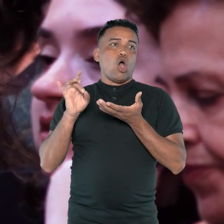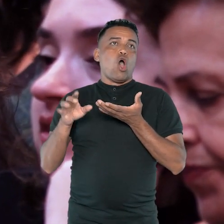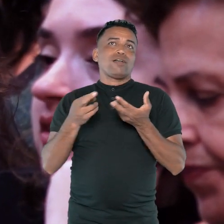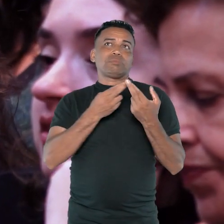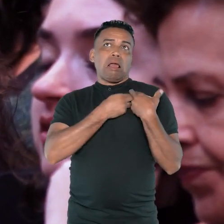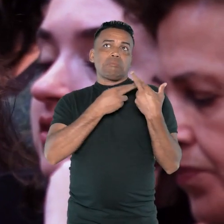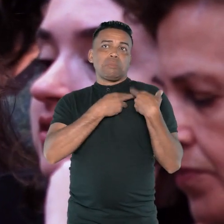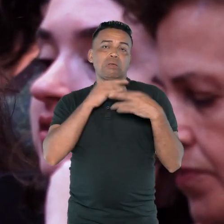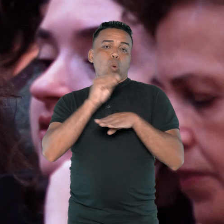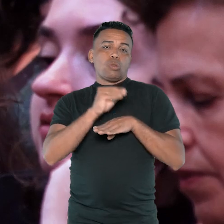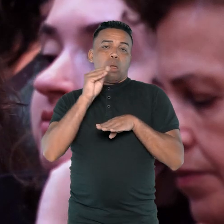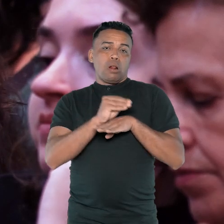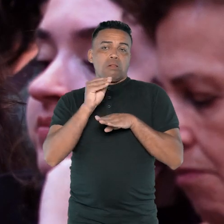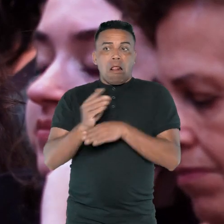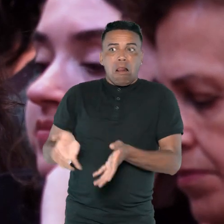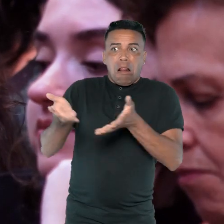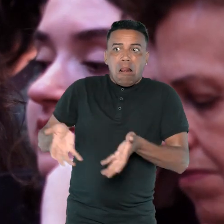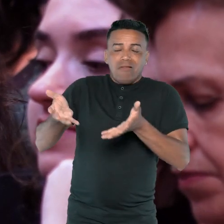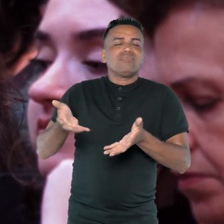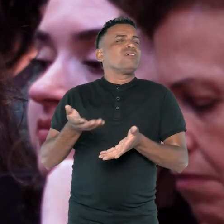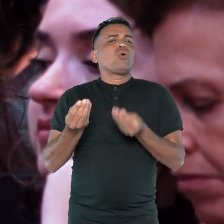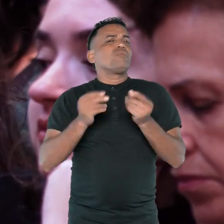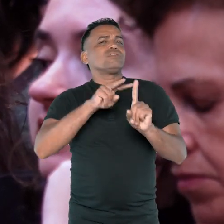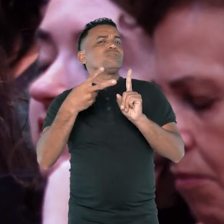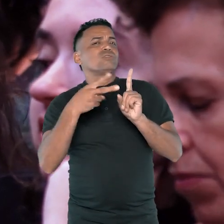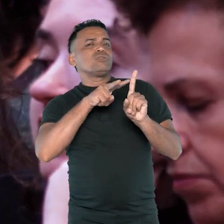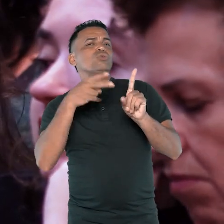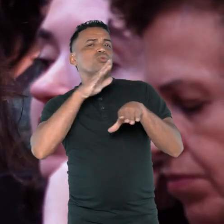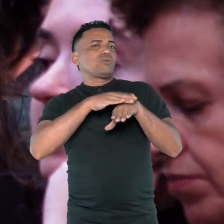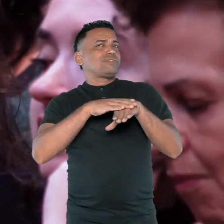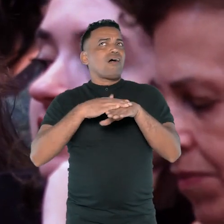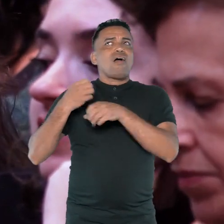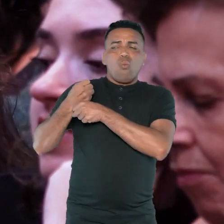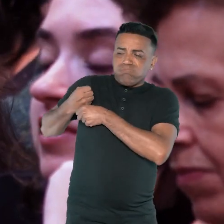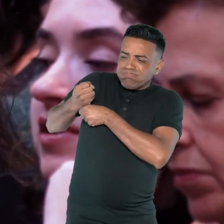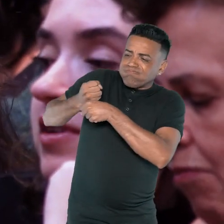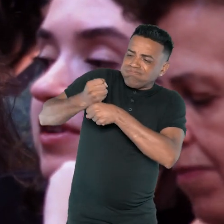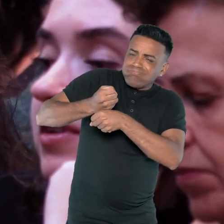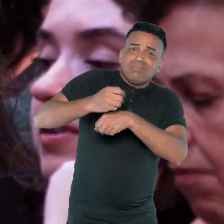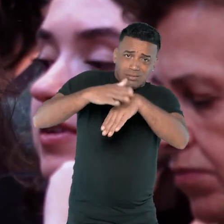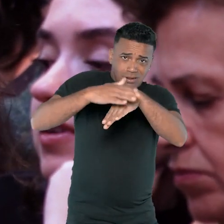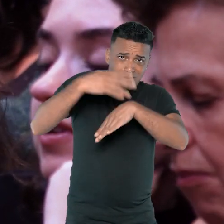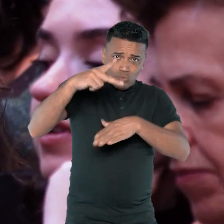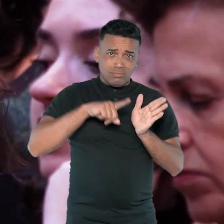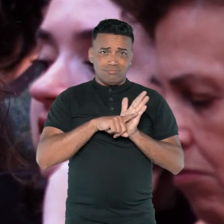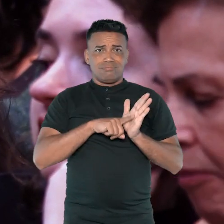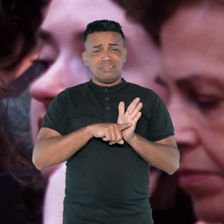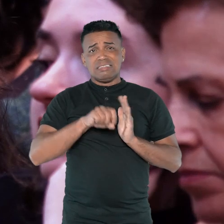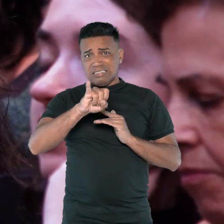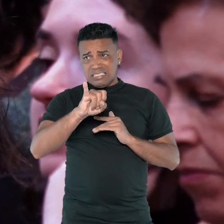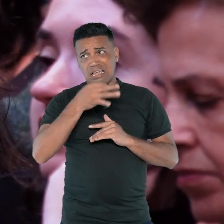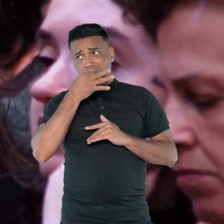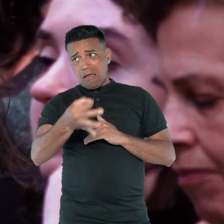tão incentivado. Como você vê isso hoje, ao longo dos anos assim, e da sua pesquisa, se você acha